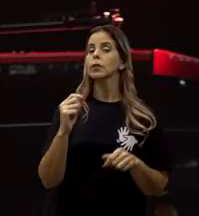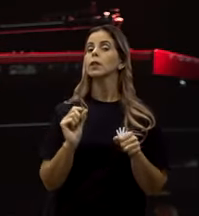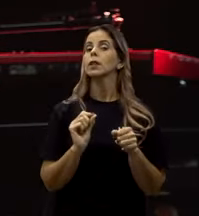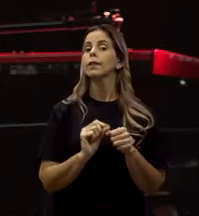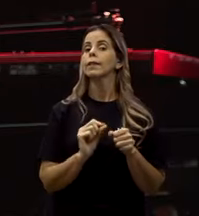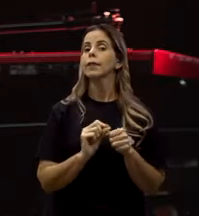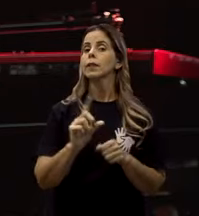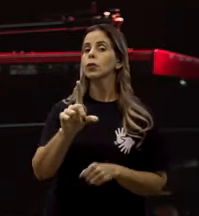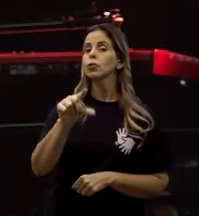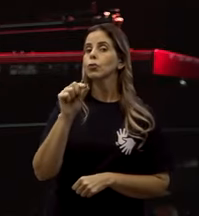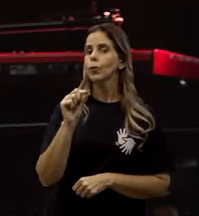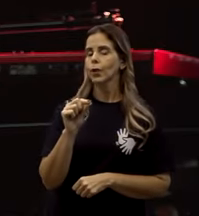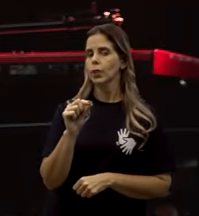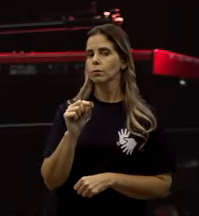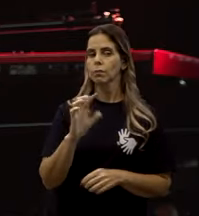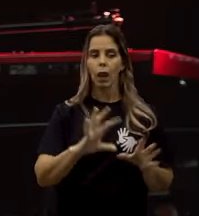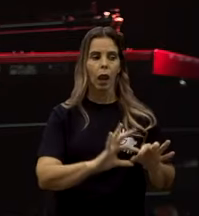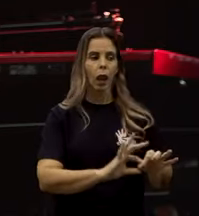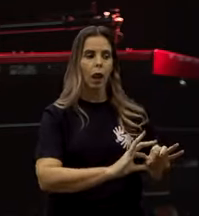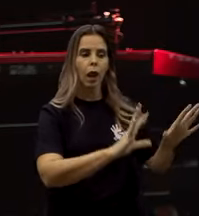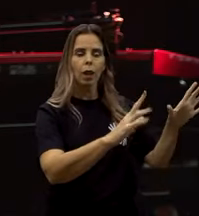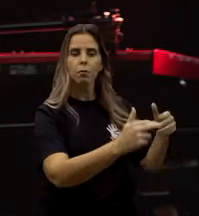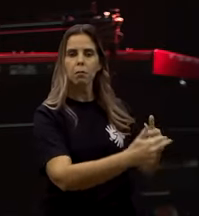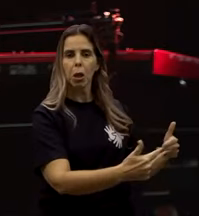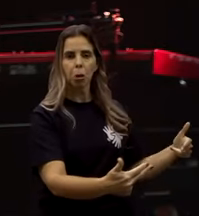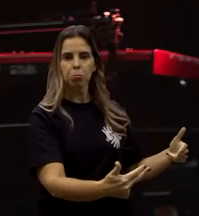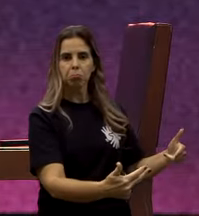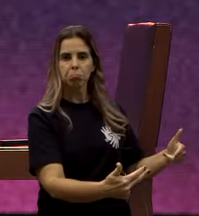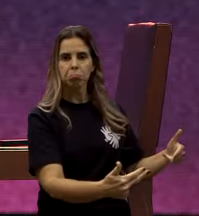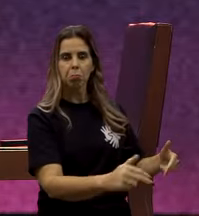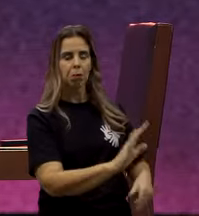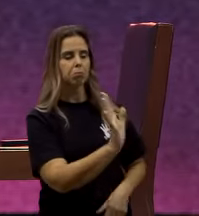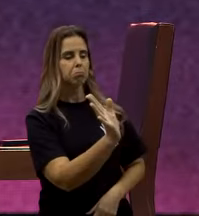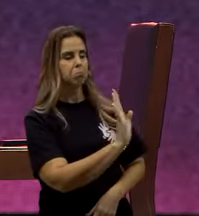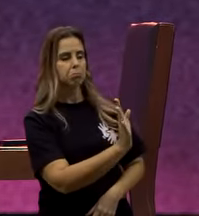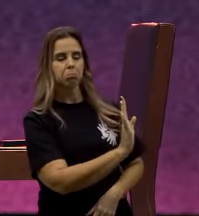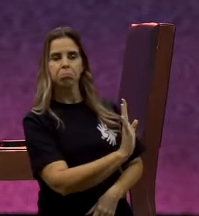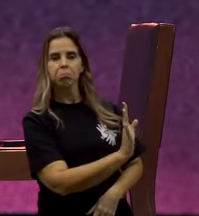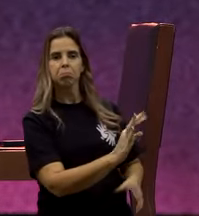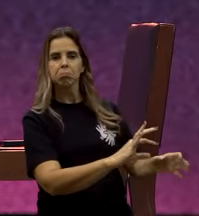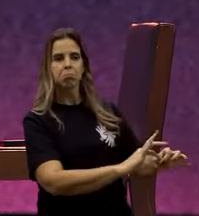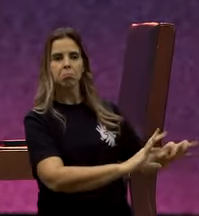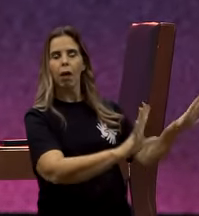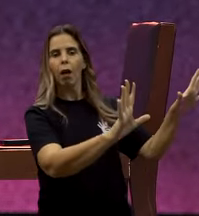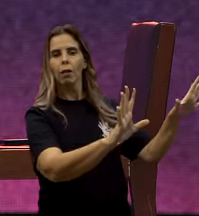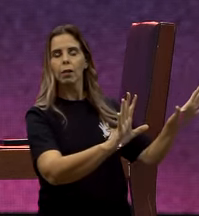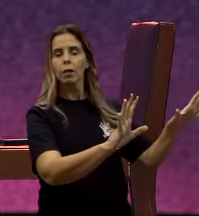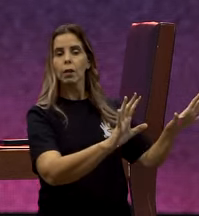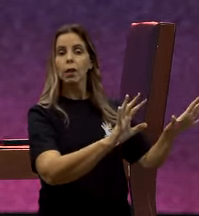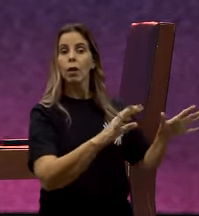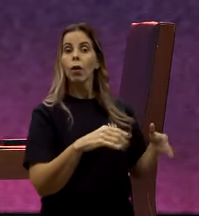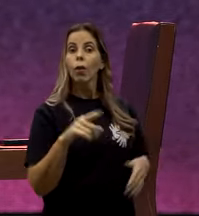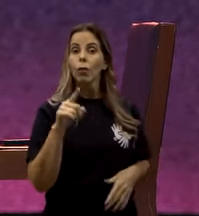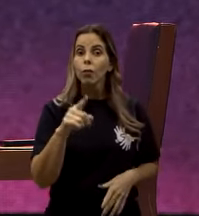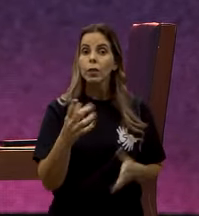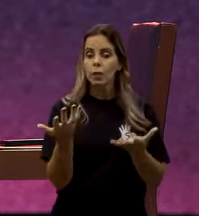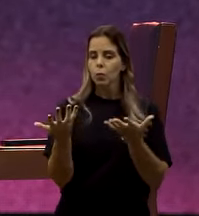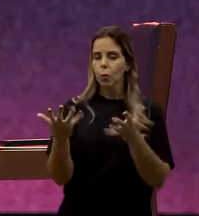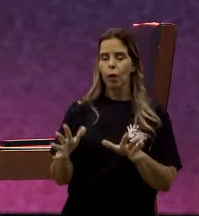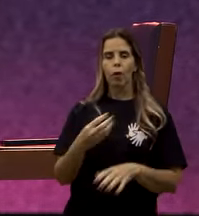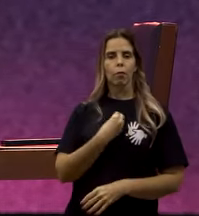deixar algumas coisas dizer adeus para outras você jamais deveria esperar por uma vida incrivelmente